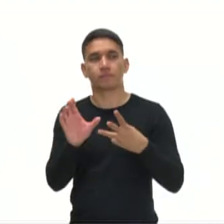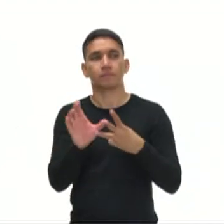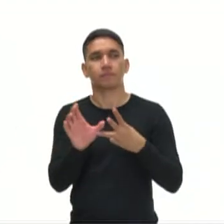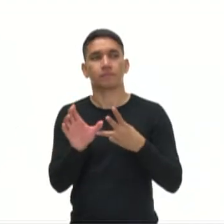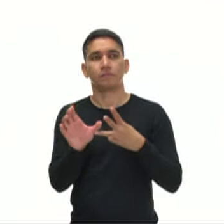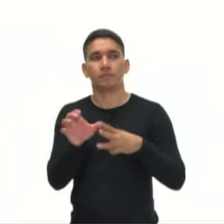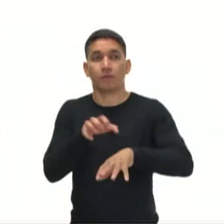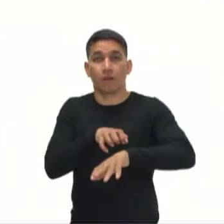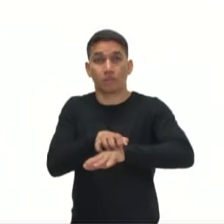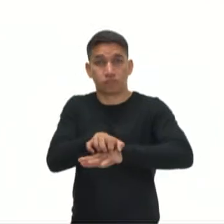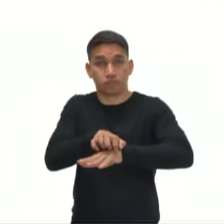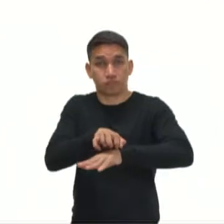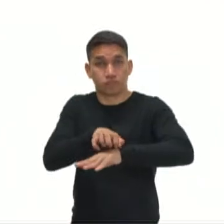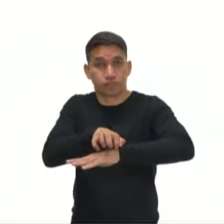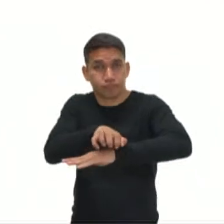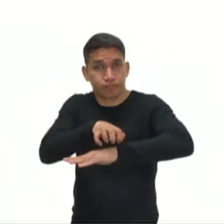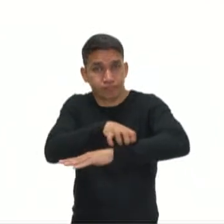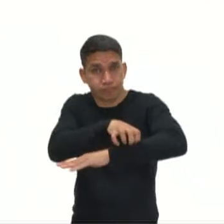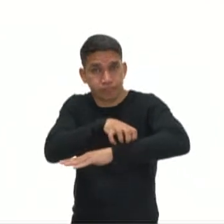resistência elétrica, que